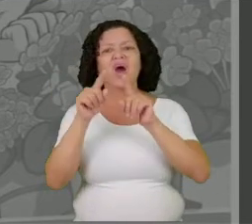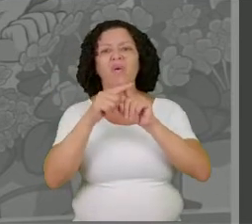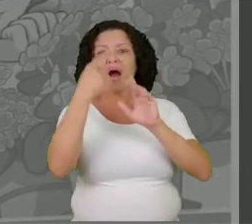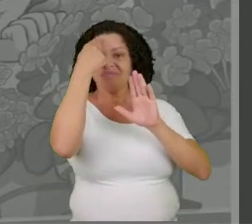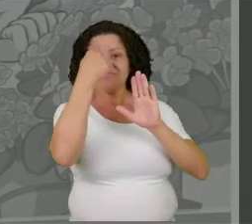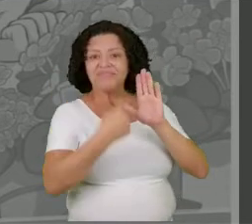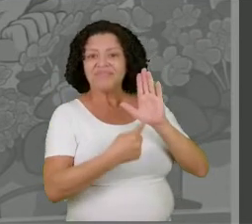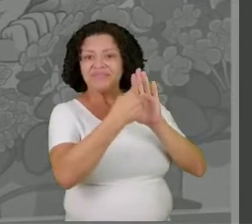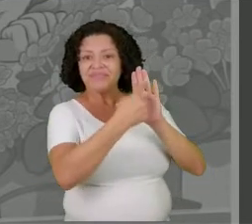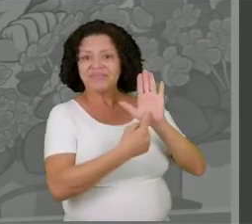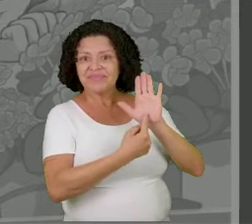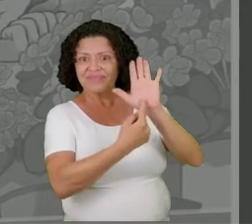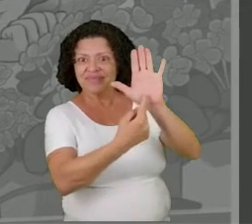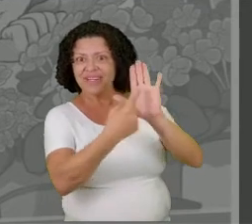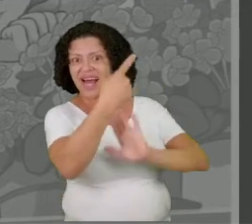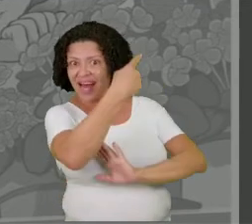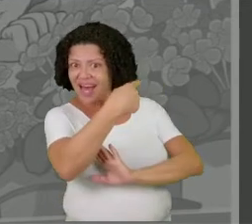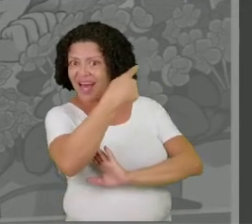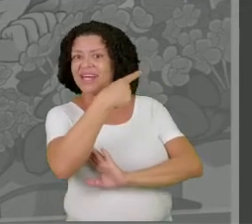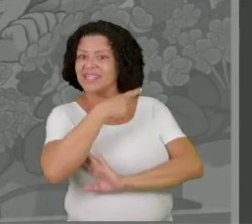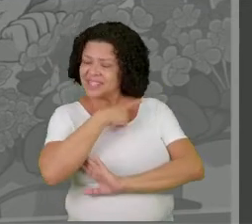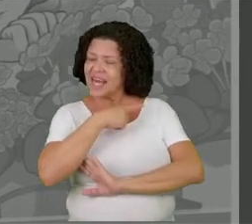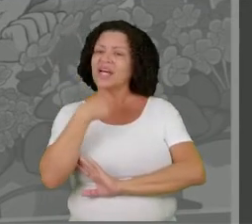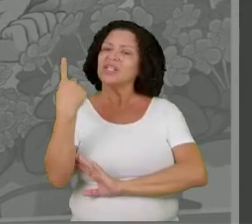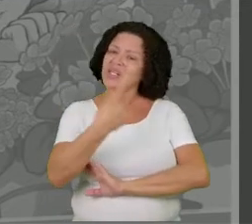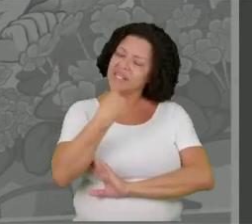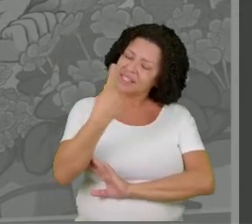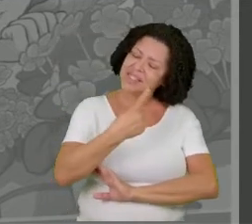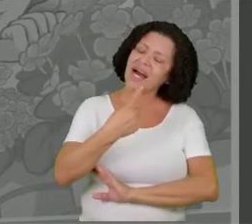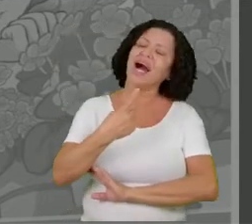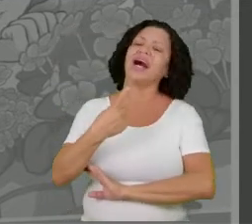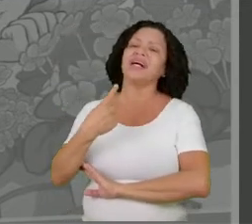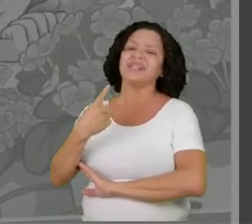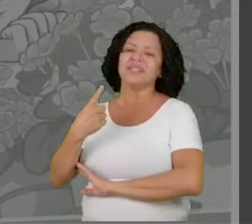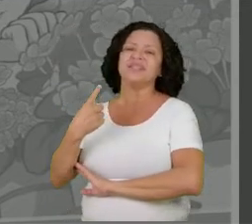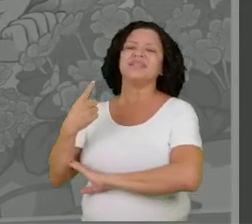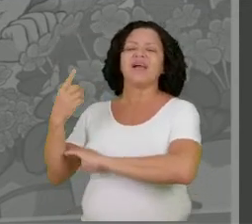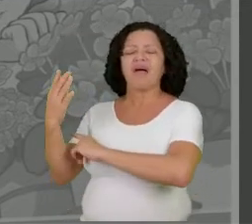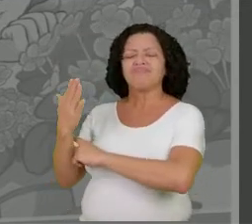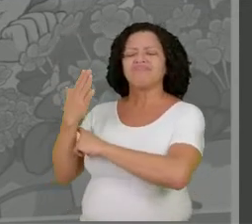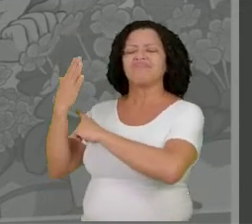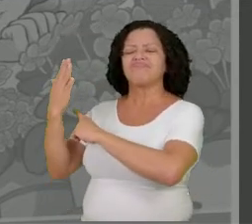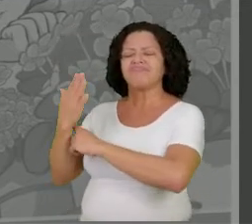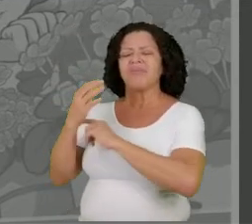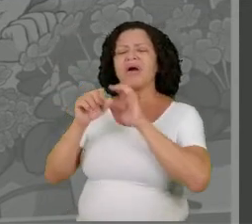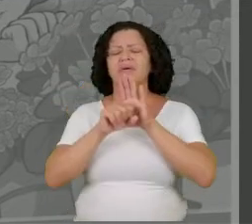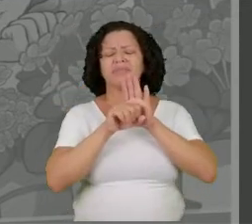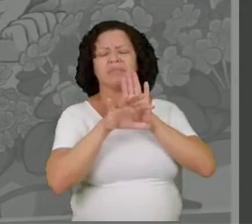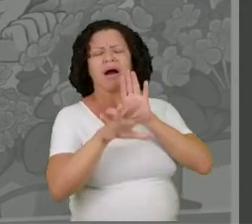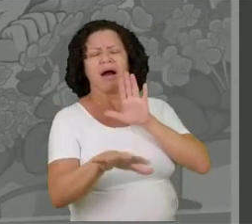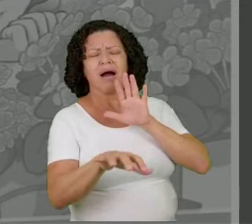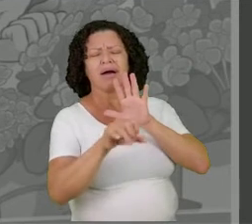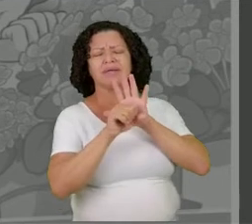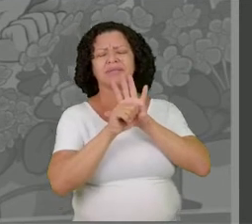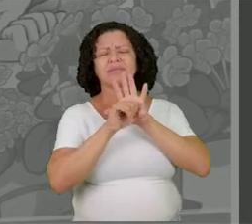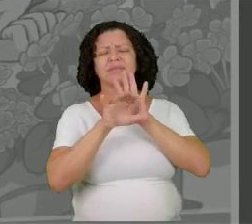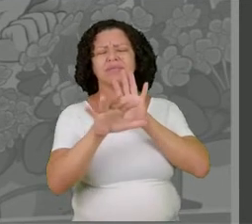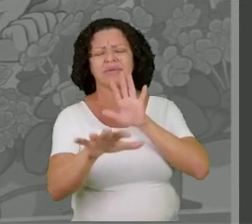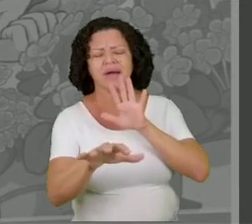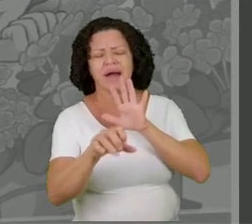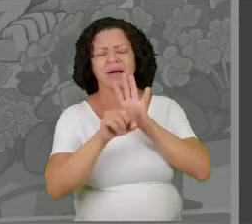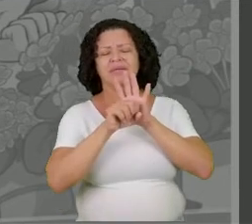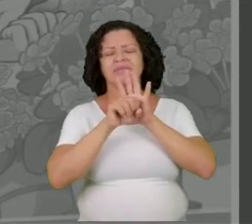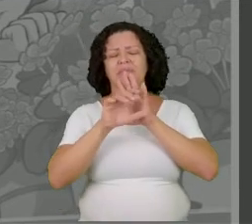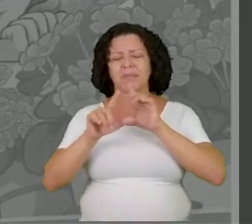né? Tal como ilustra ali o projeto Imagem, né? Também seremos amparados ali no refazimento com